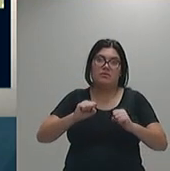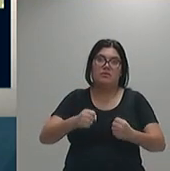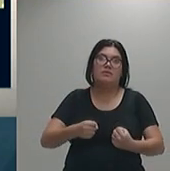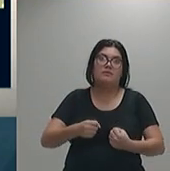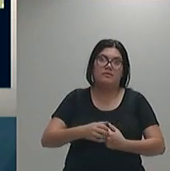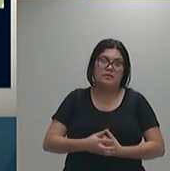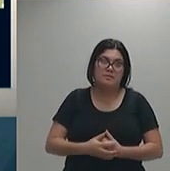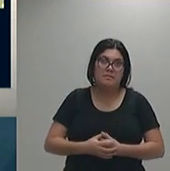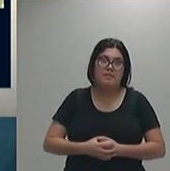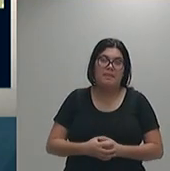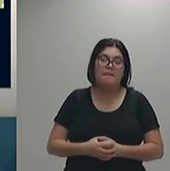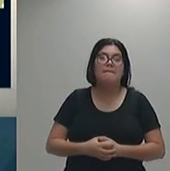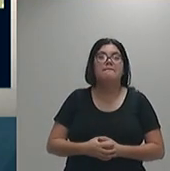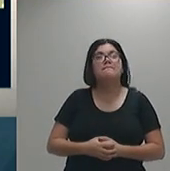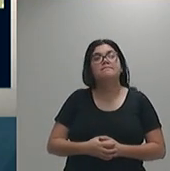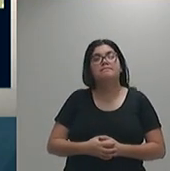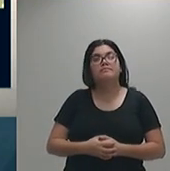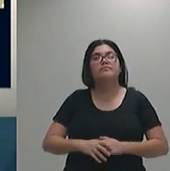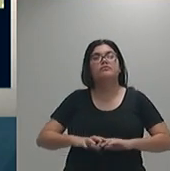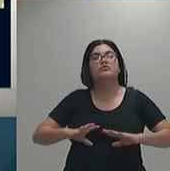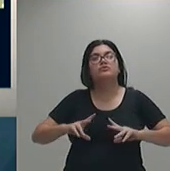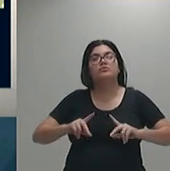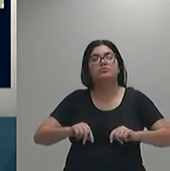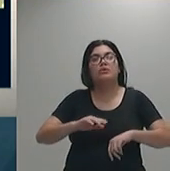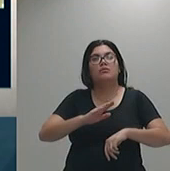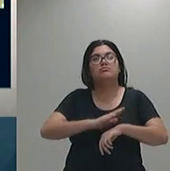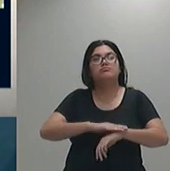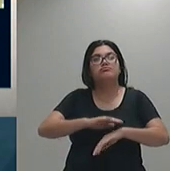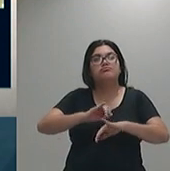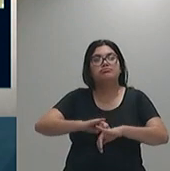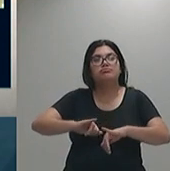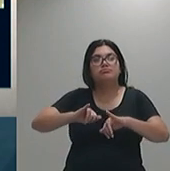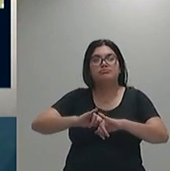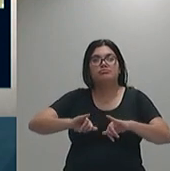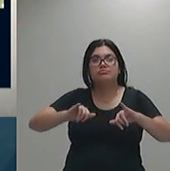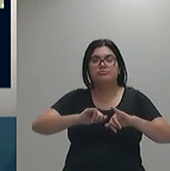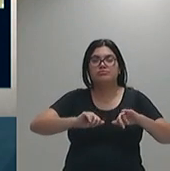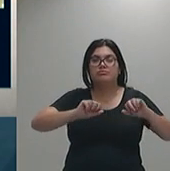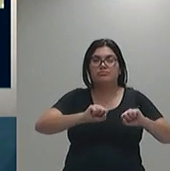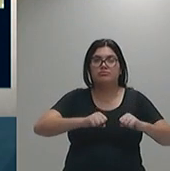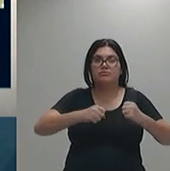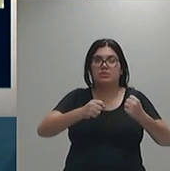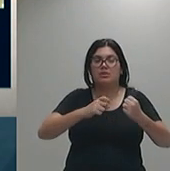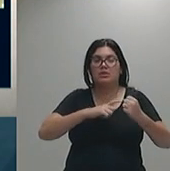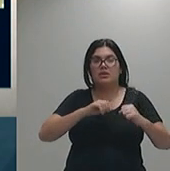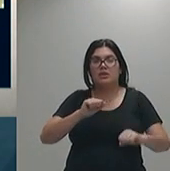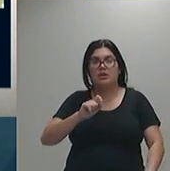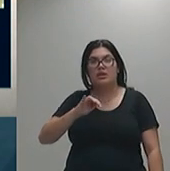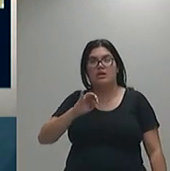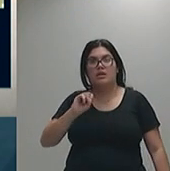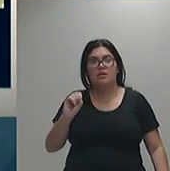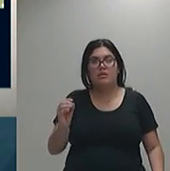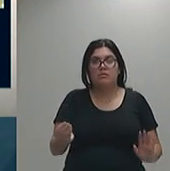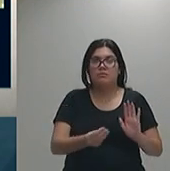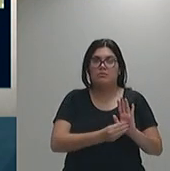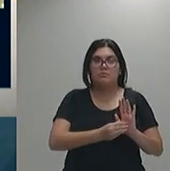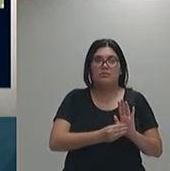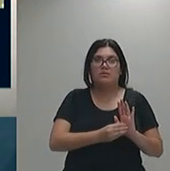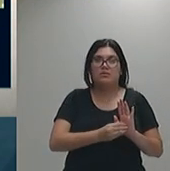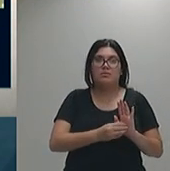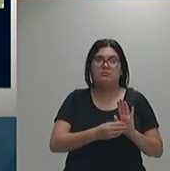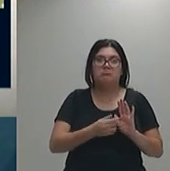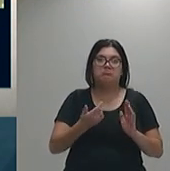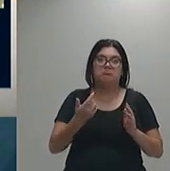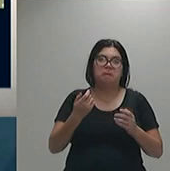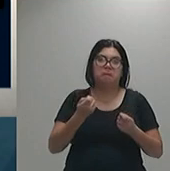e o modo então que todas as manifestações das partes estão nos autos não não consigo ver o motivo